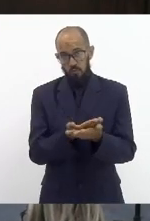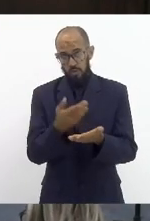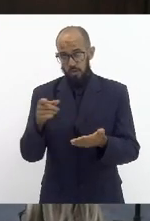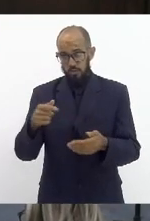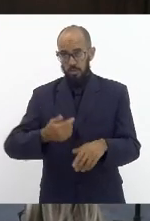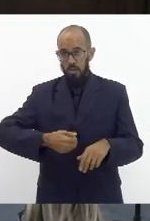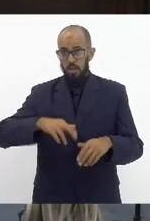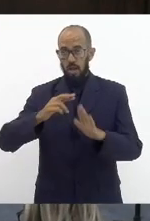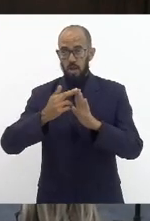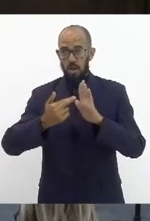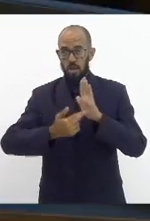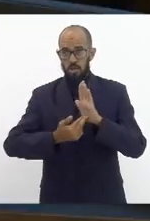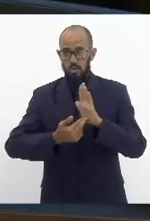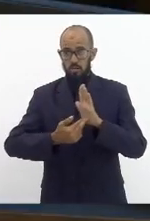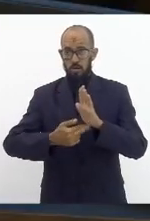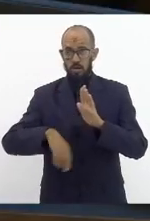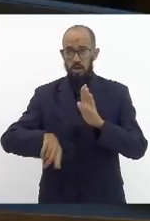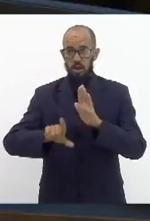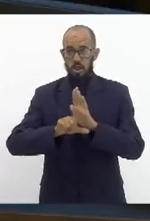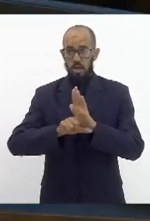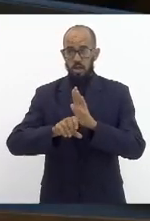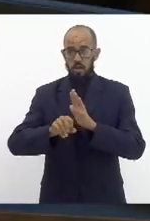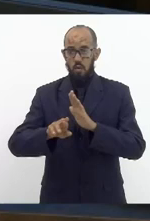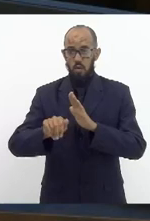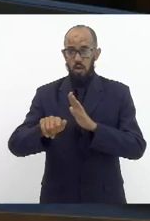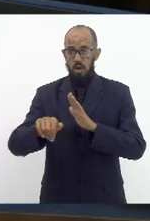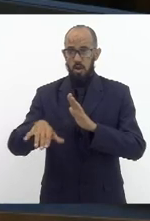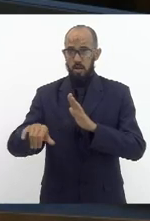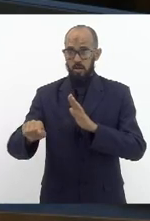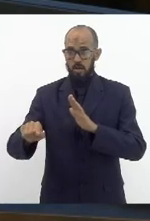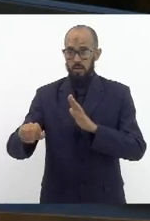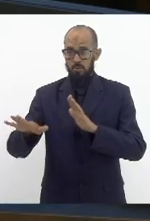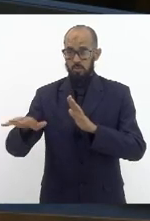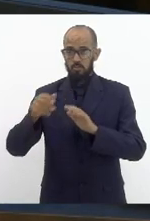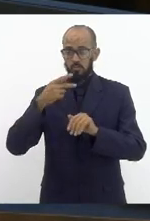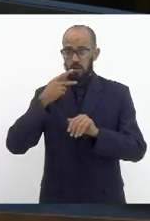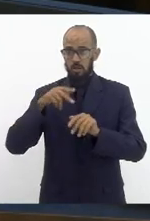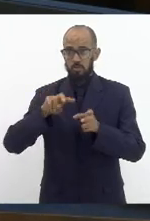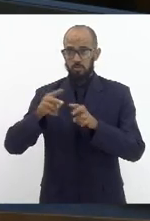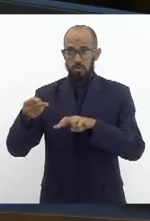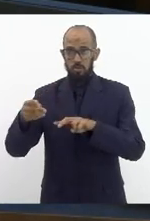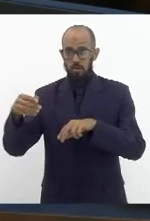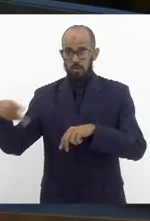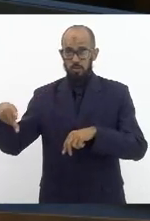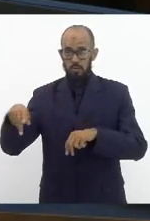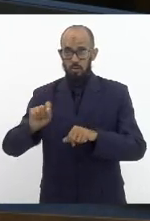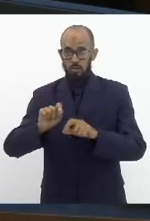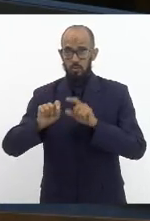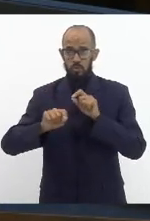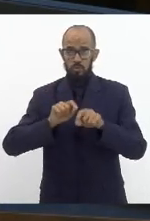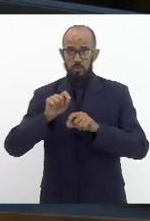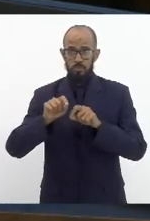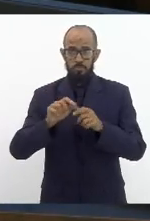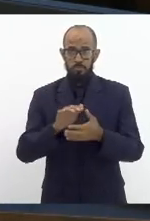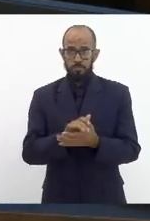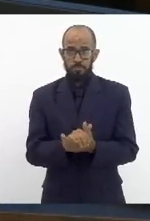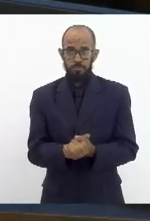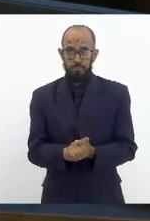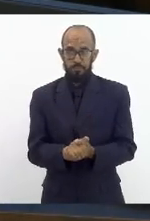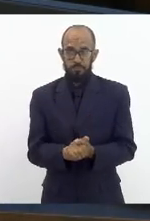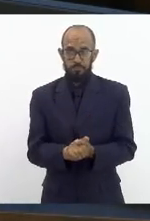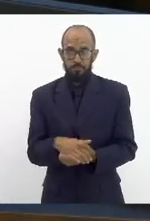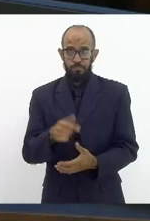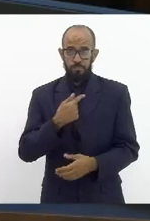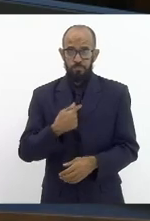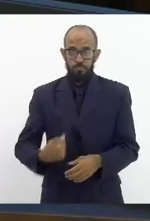agradecer a confiança na relatoria da lei orgânica, mas dizer que o seu encaminhamento, parabenizar pelas suas palavras, mas o encaminhamento é o seguinte: o governador